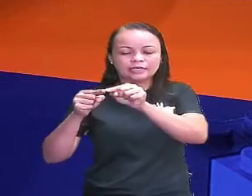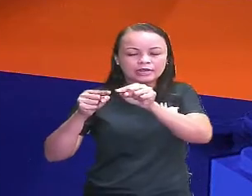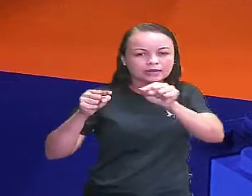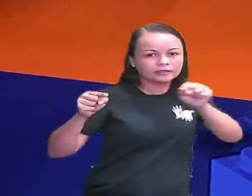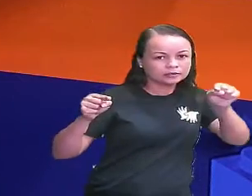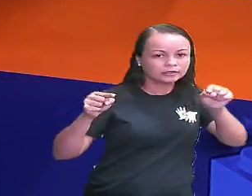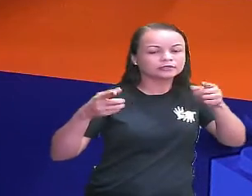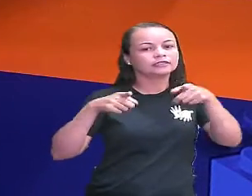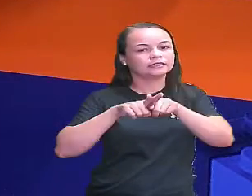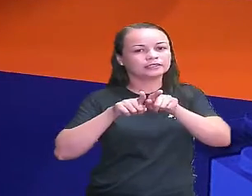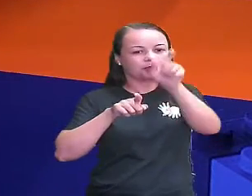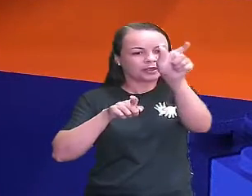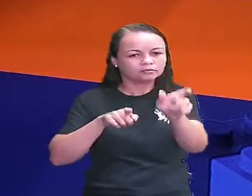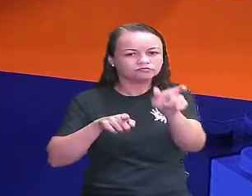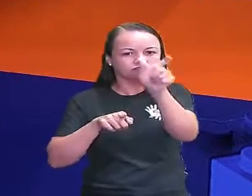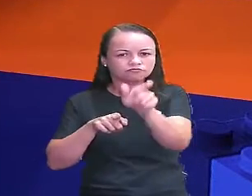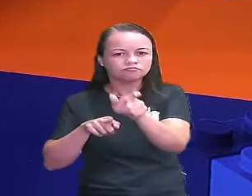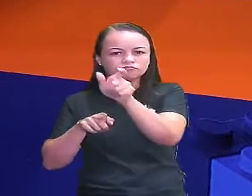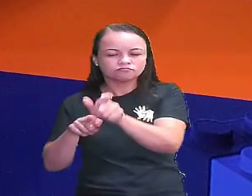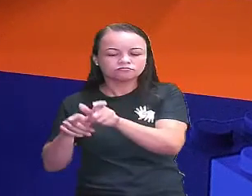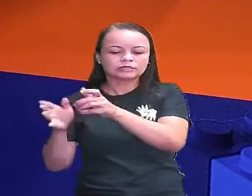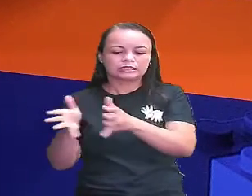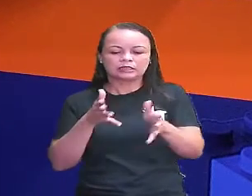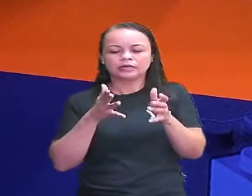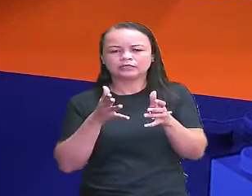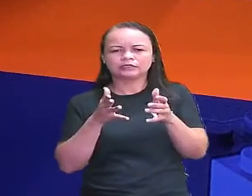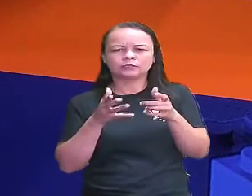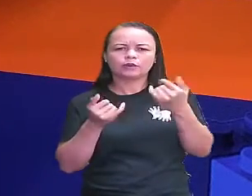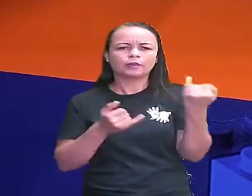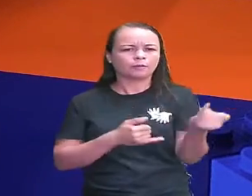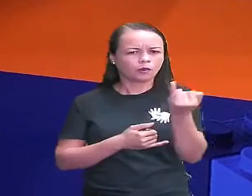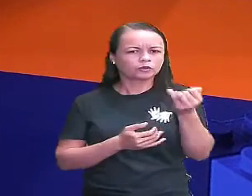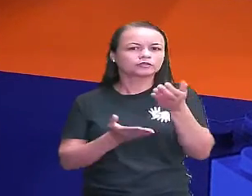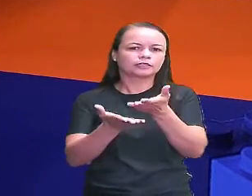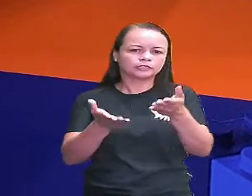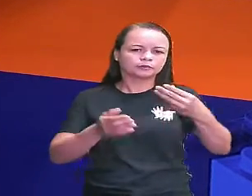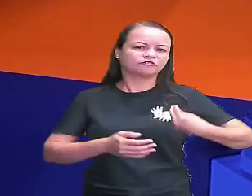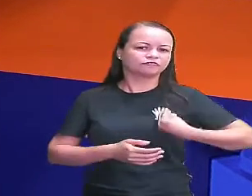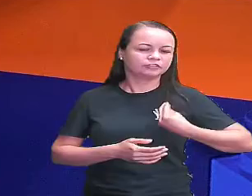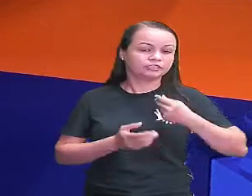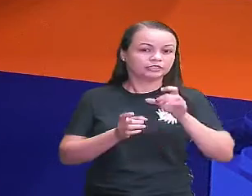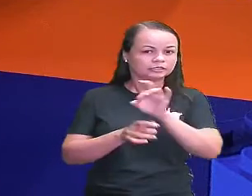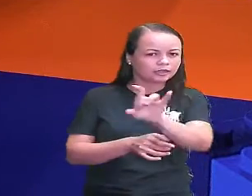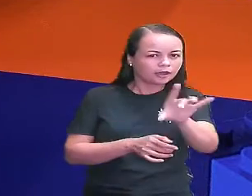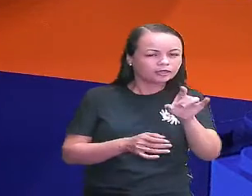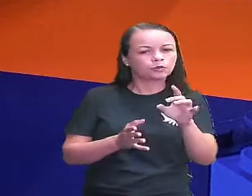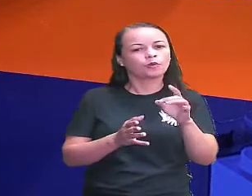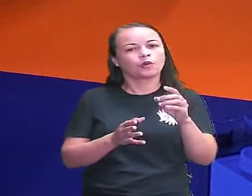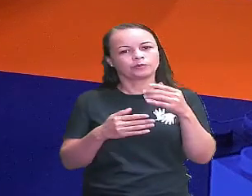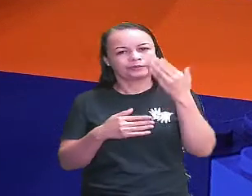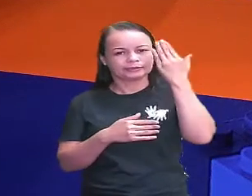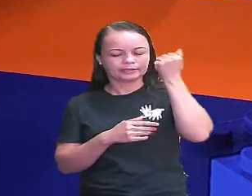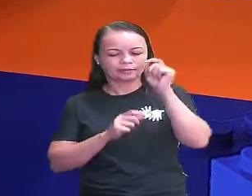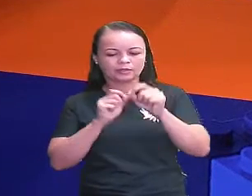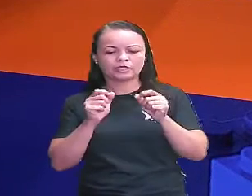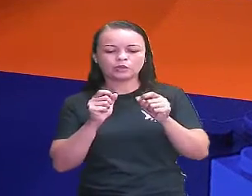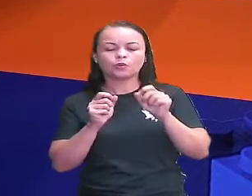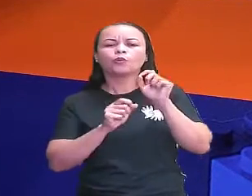bastante importante para a vida de vocês, saber justamente o que é isso, o que é uma linha e o que é